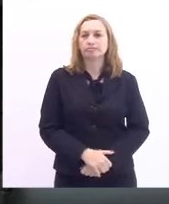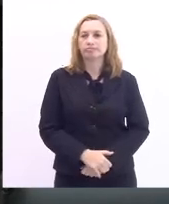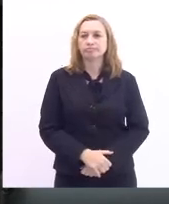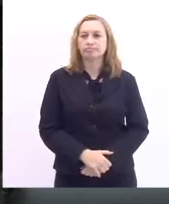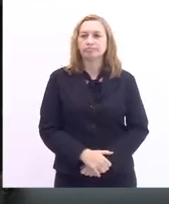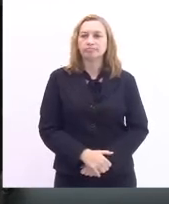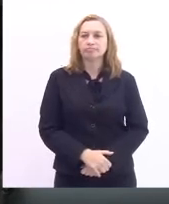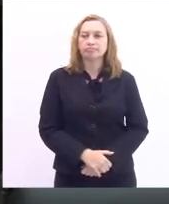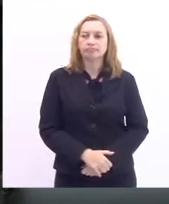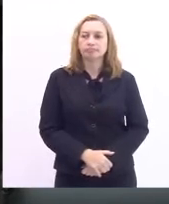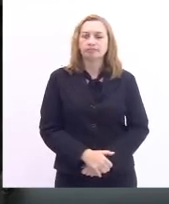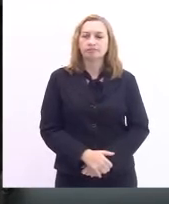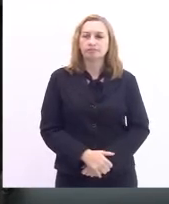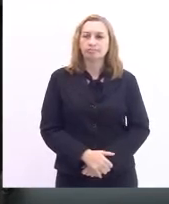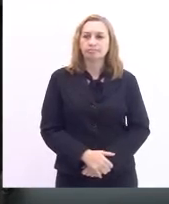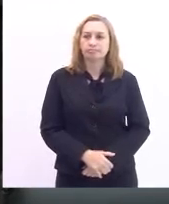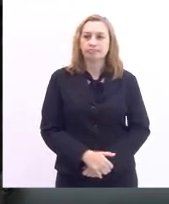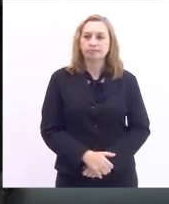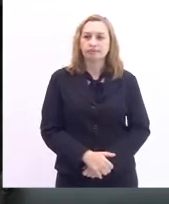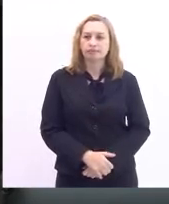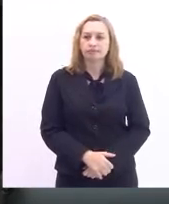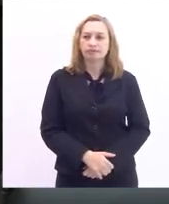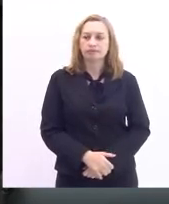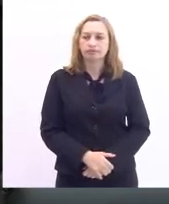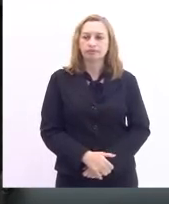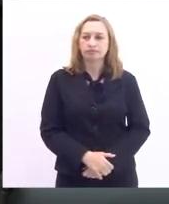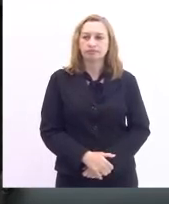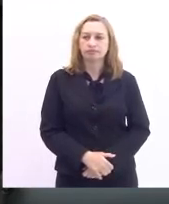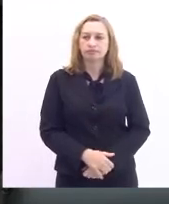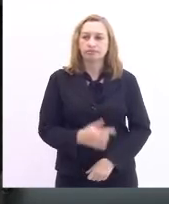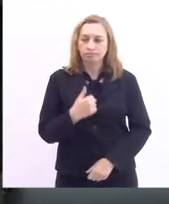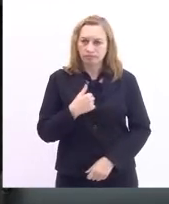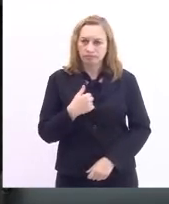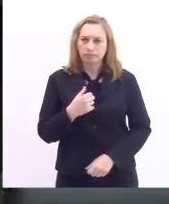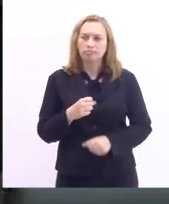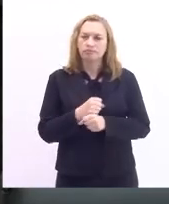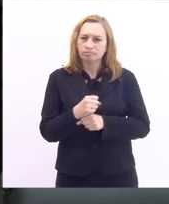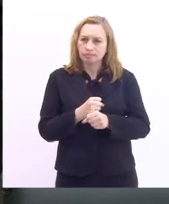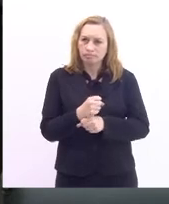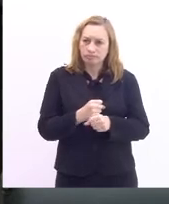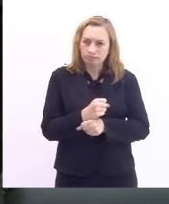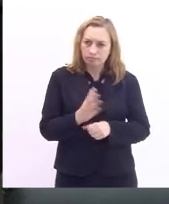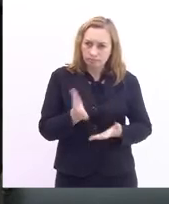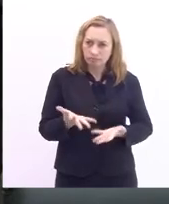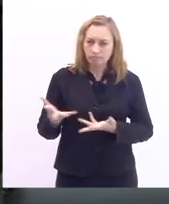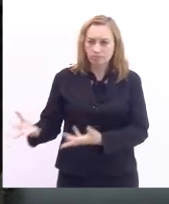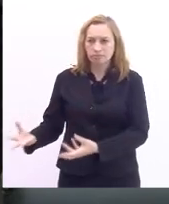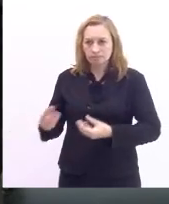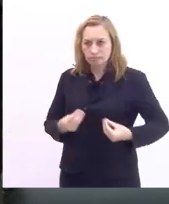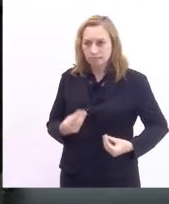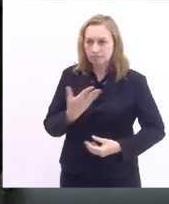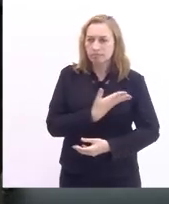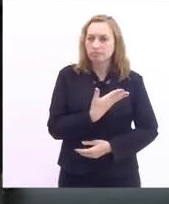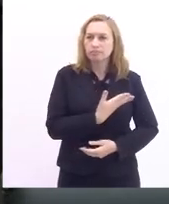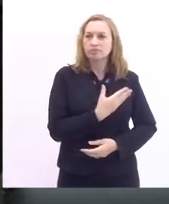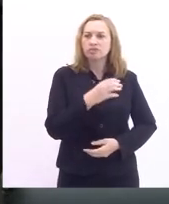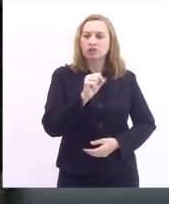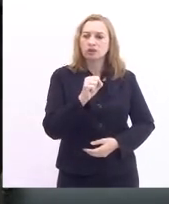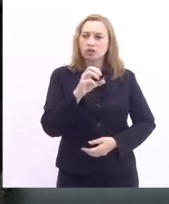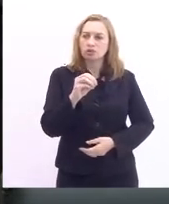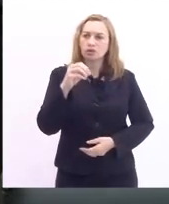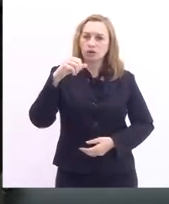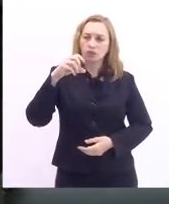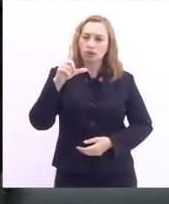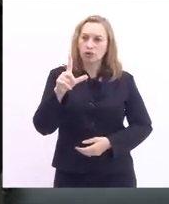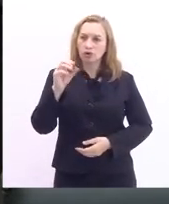eu por mais que eu já estava muito tempo e tinha recebido a missão do meu grande amigo solomar